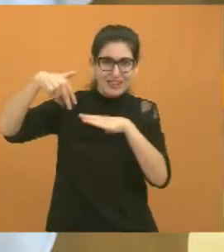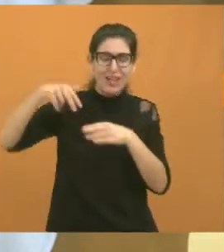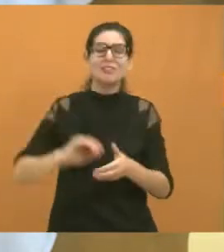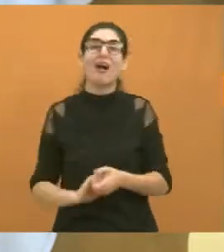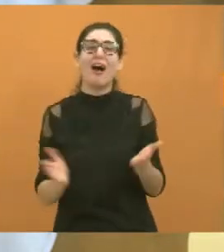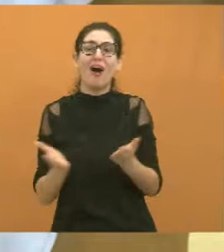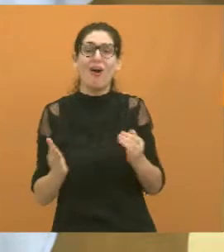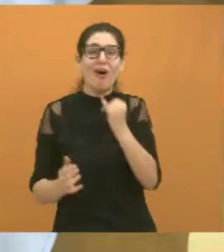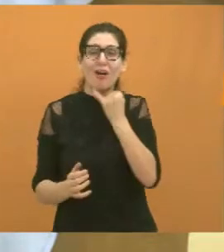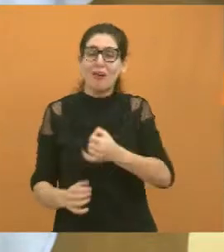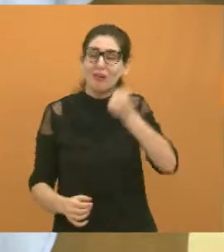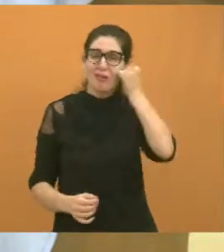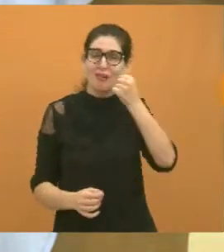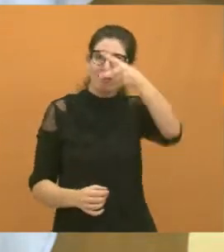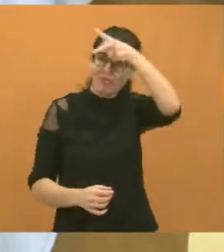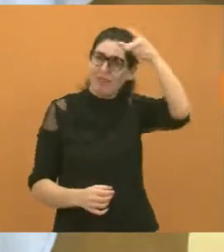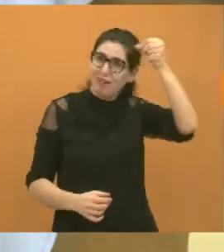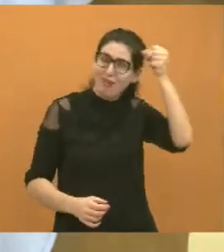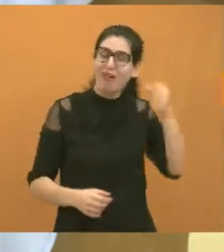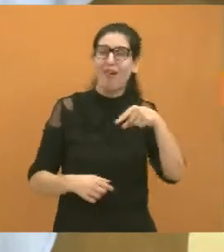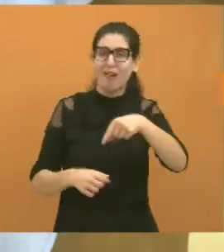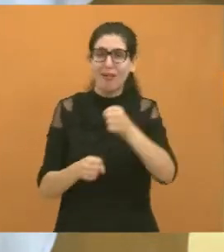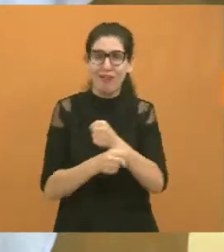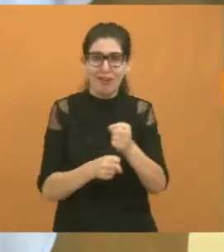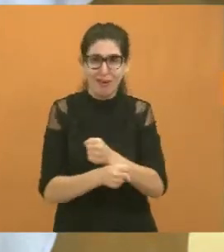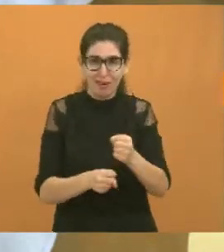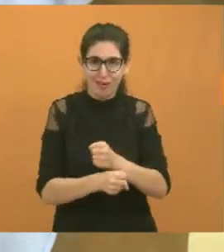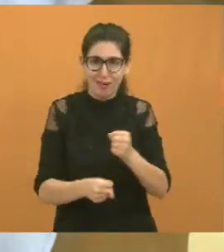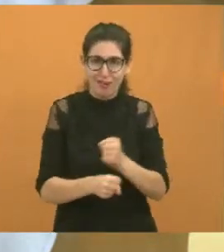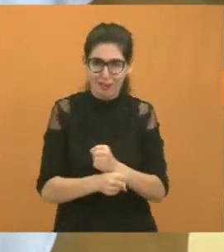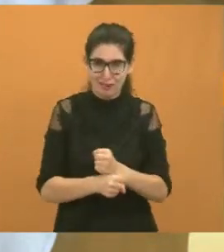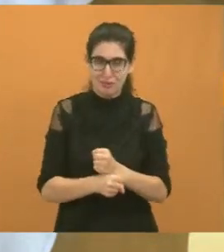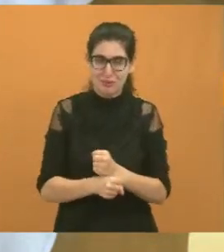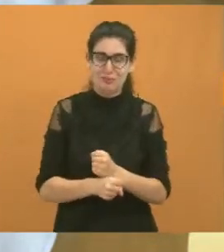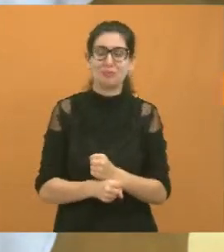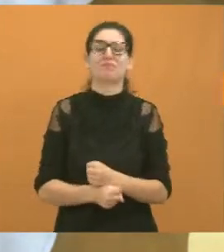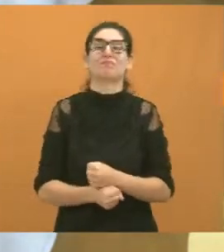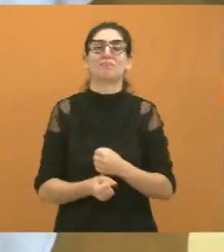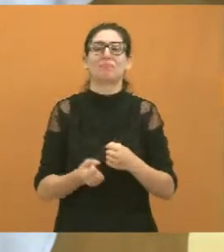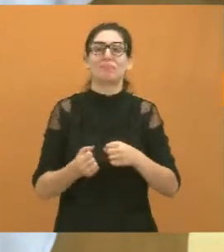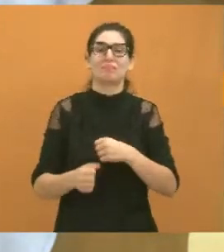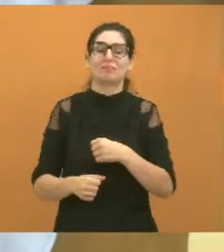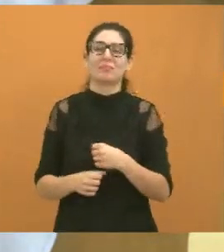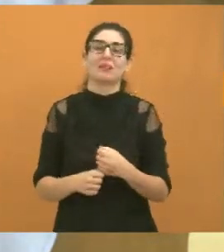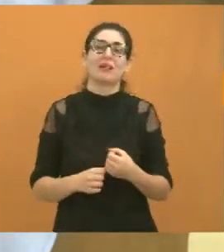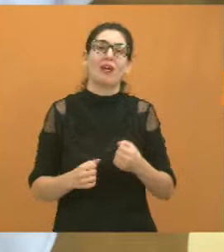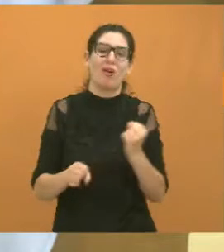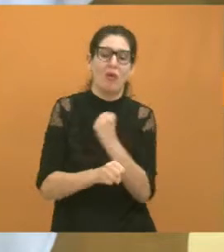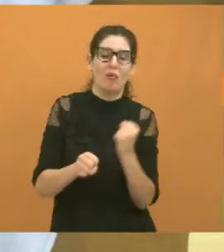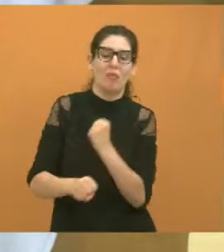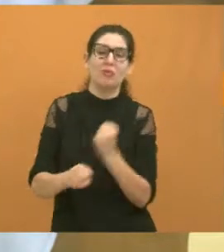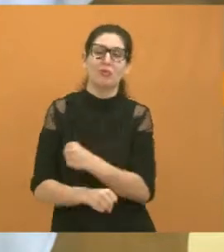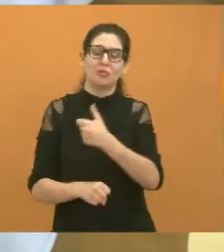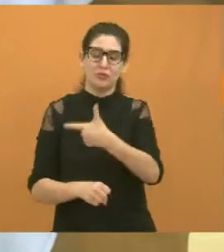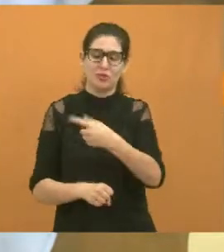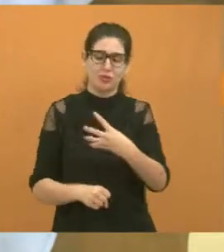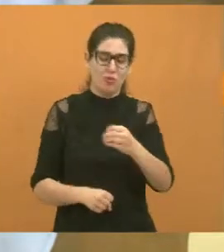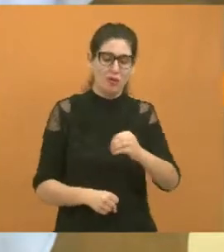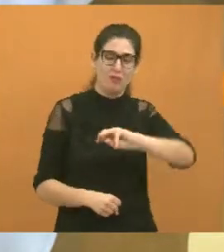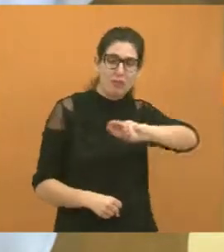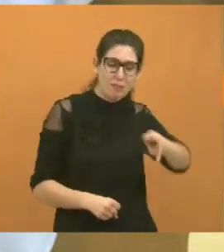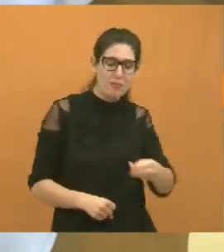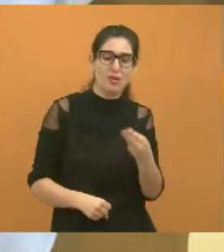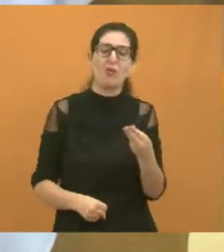anunciou este ano um pacote de obras com aquele investimento de 240 milhões, que ali